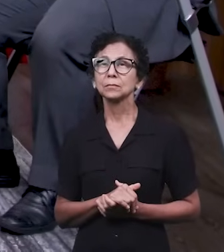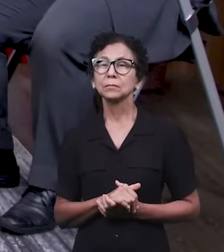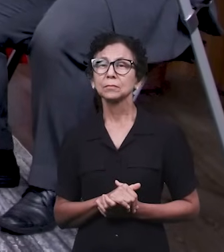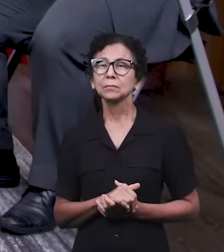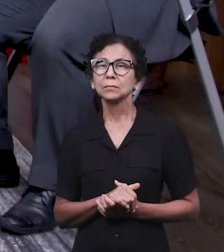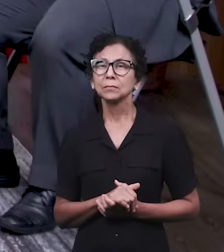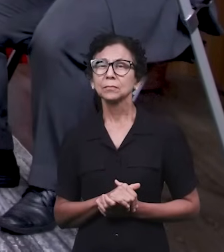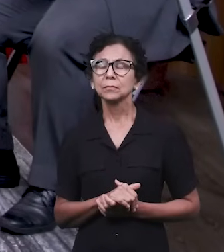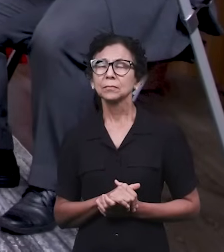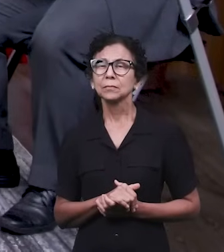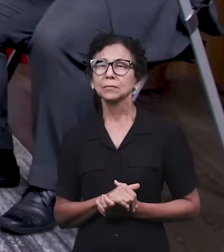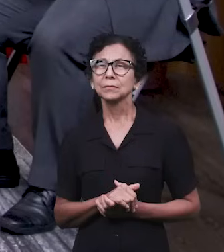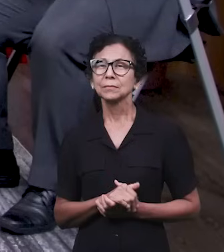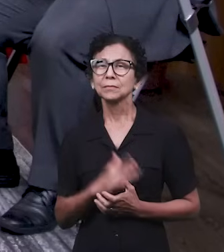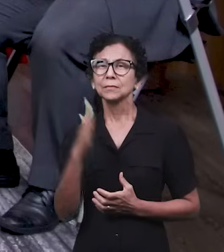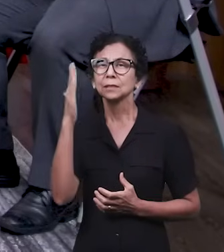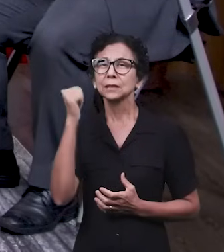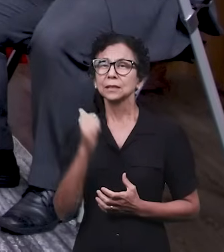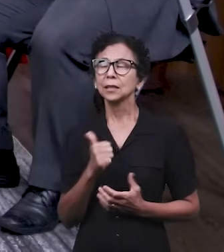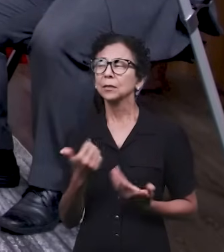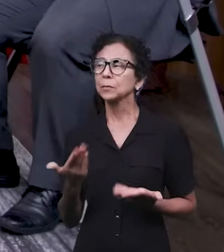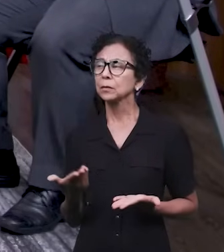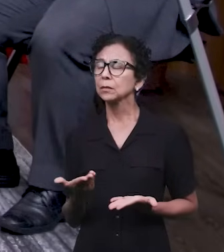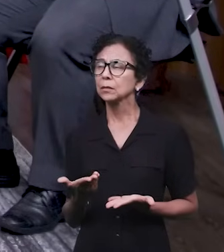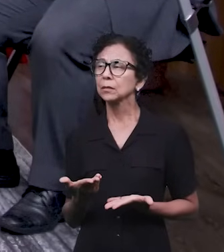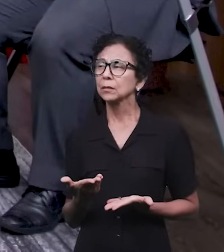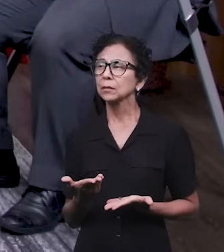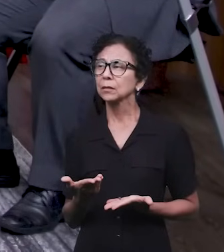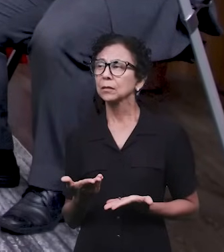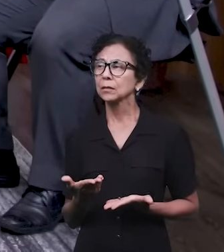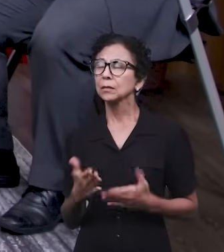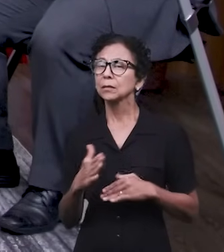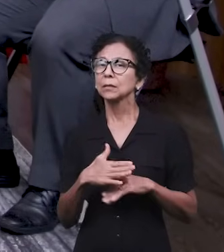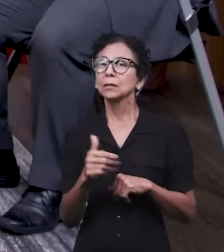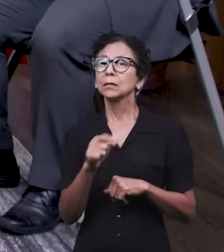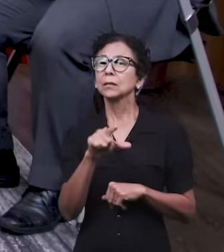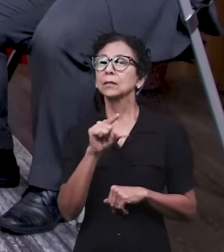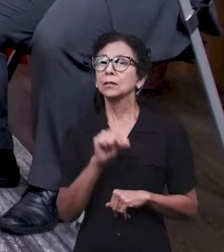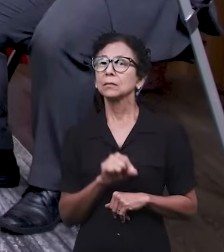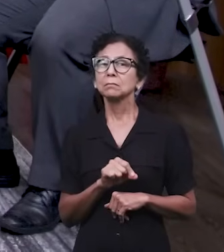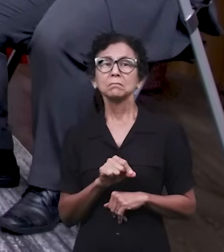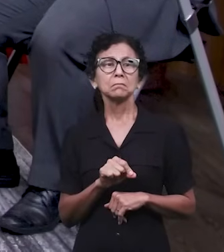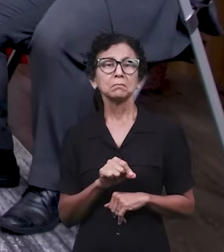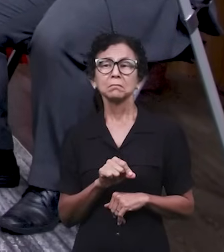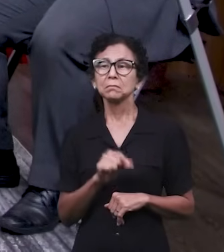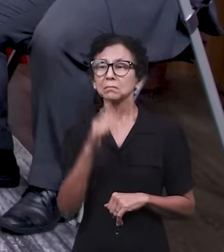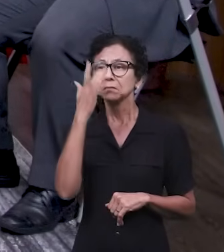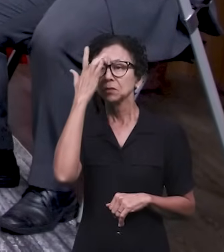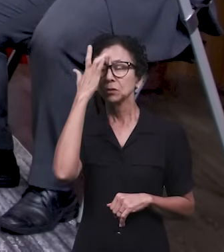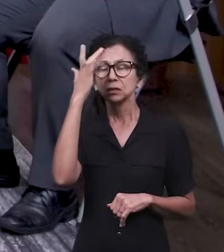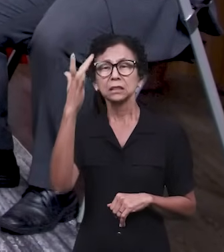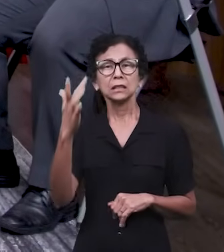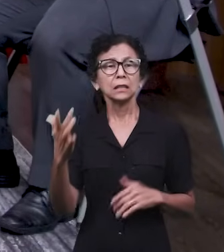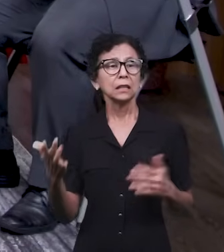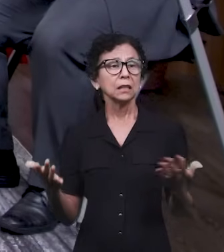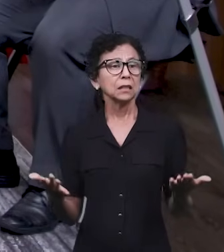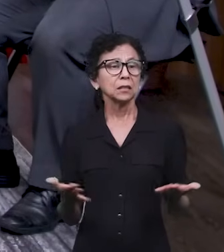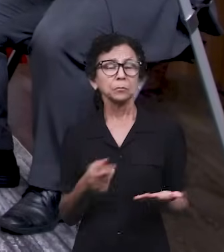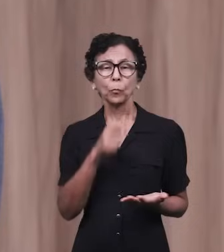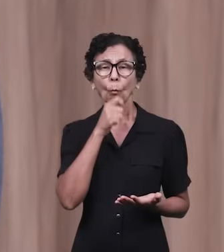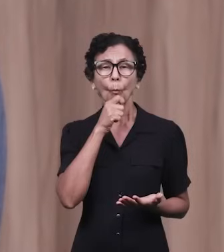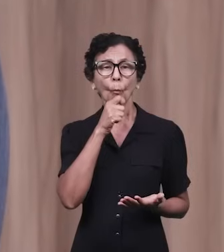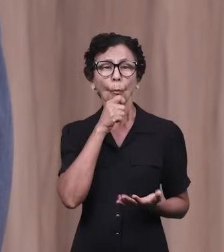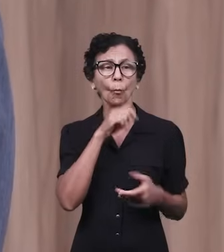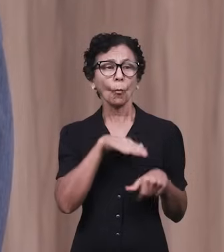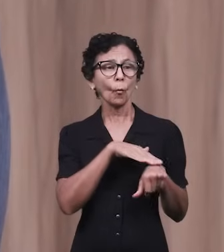não é o nosso caso, certamente, mas às vezes acaba não tendo esse diálogo. Não falar, não tive um momento. Então, talvez esse momento depois